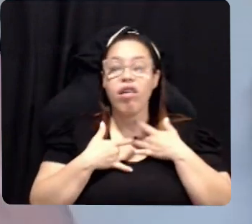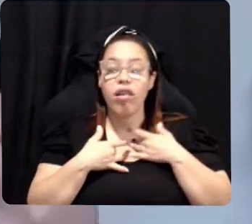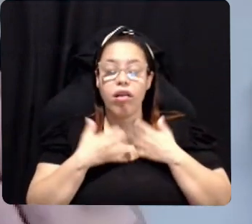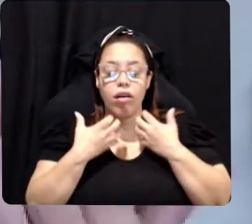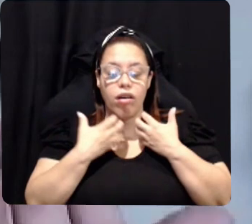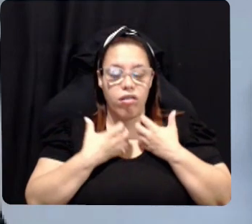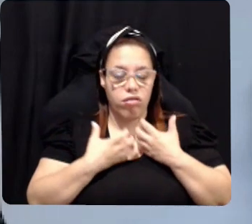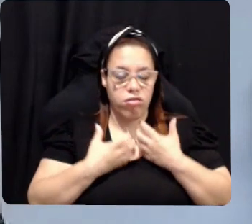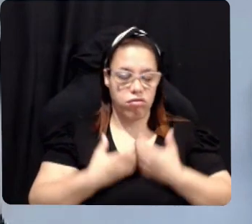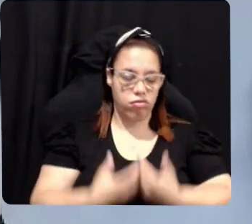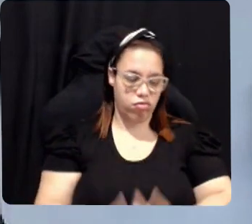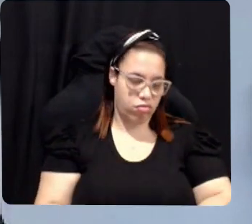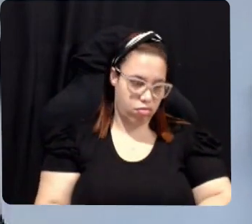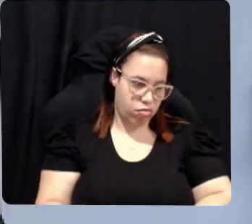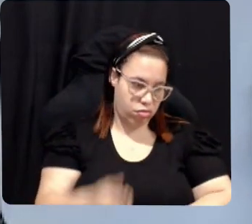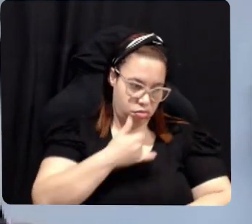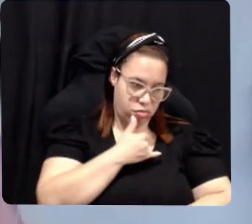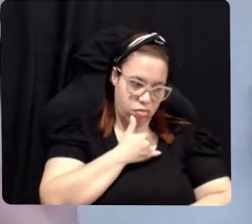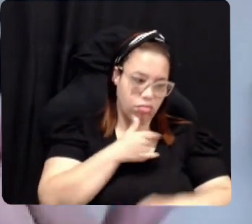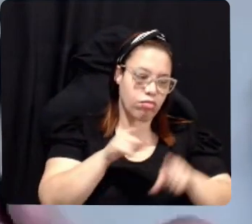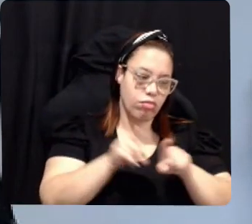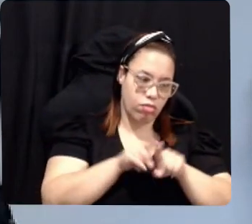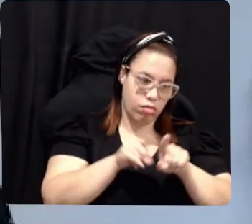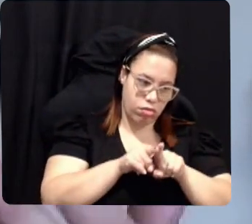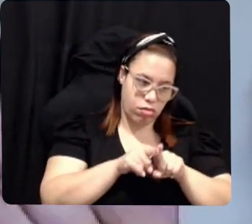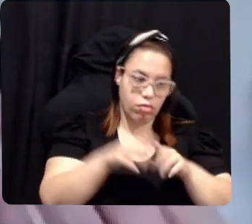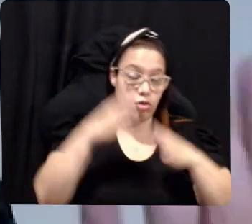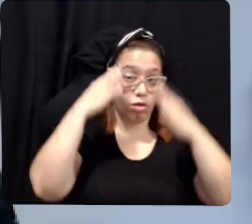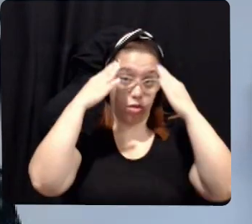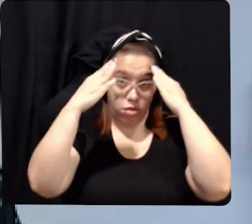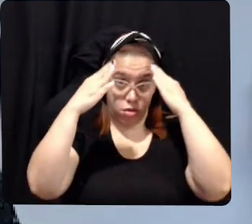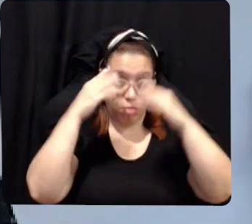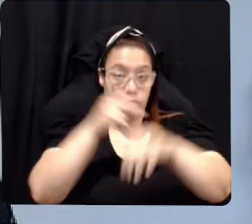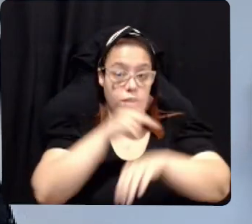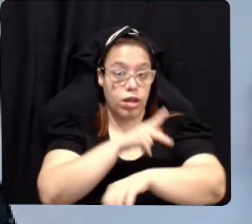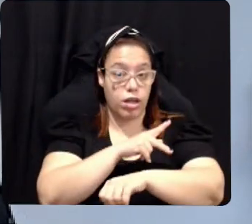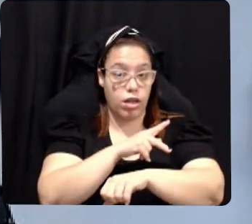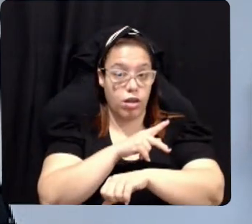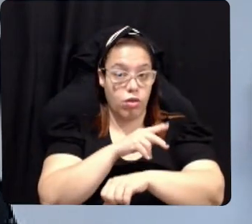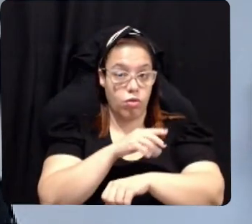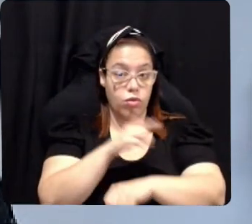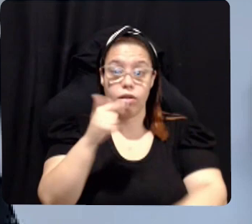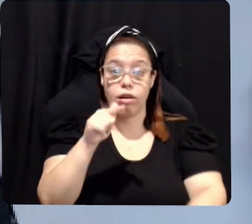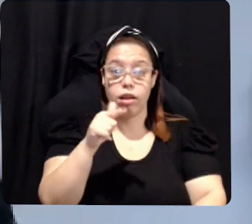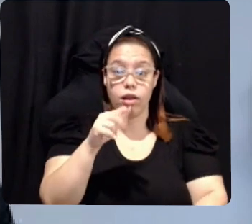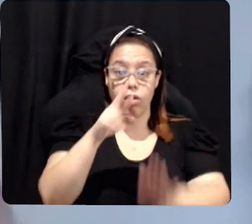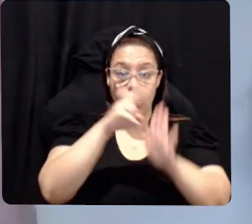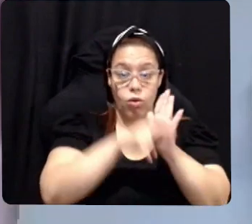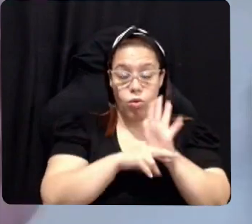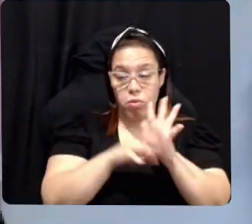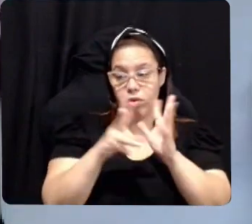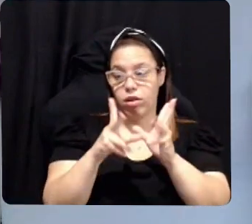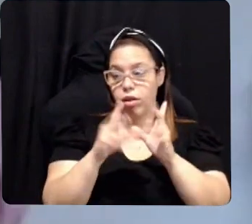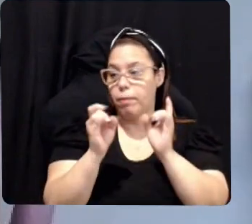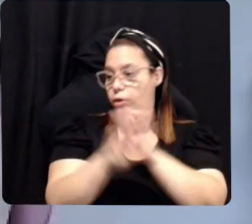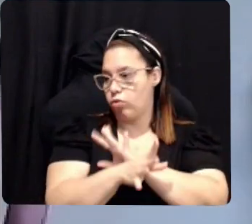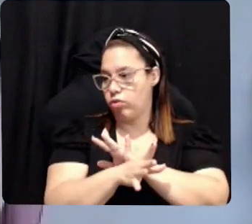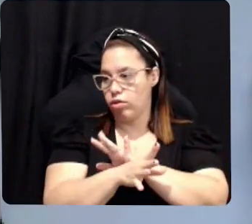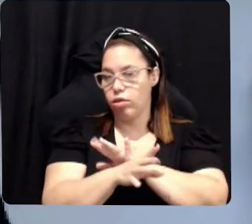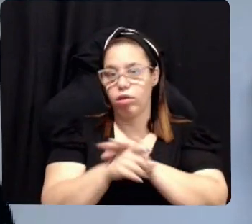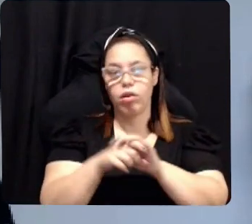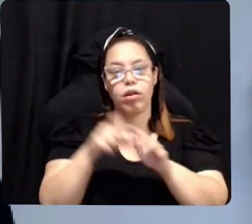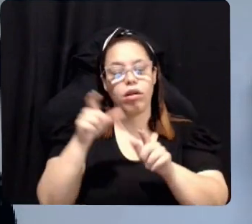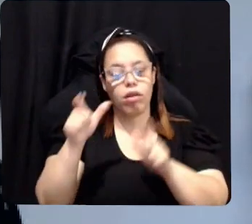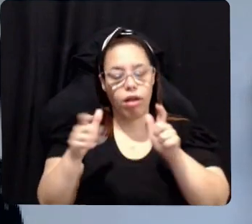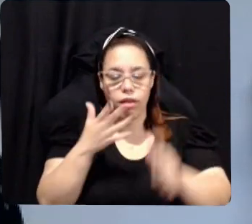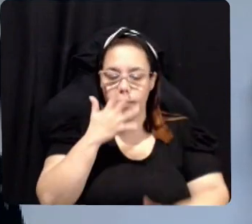vontade, ela está com a autoestima baixa, às vezes ela precisa também de uma psicoterapia, tá? Mas não tem uma receita de bolo.